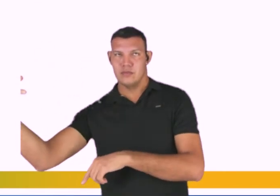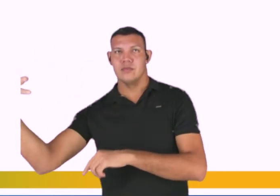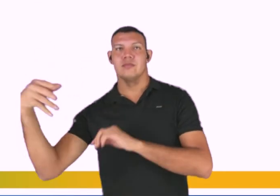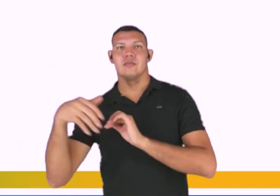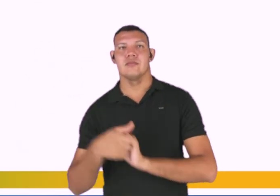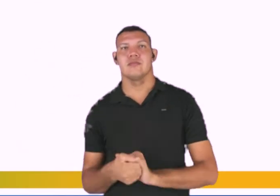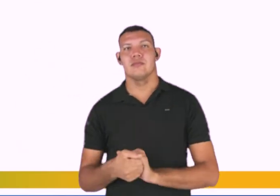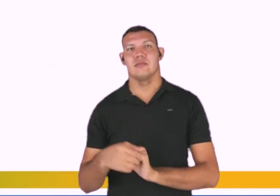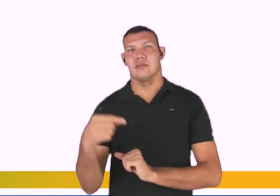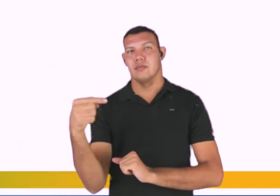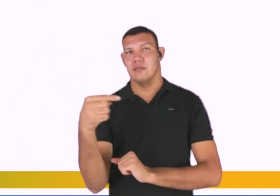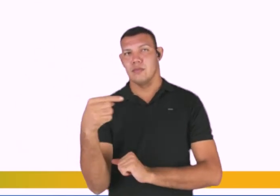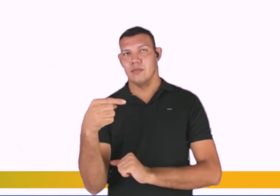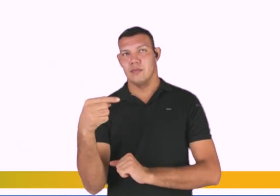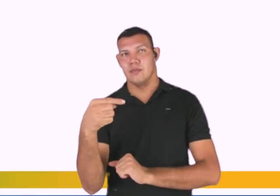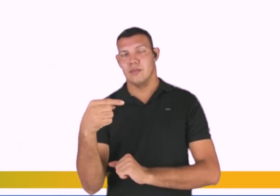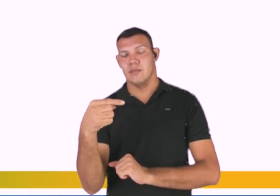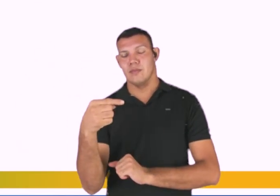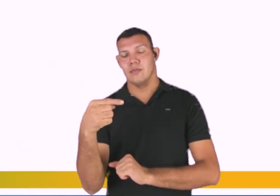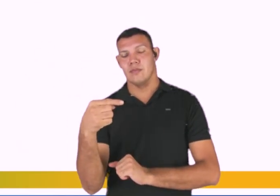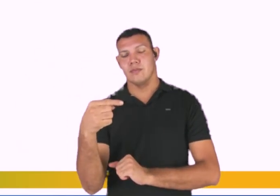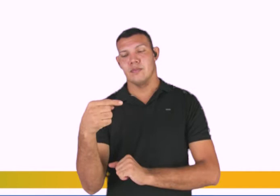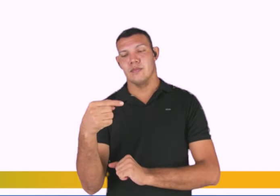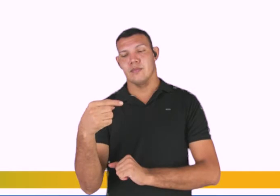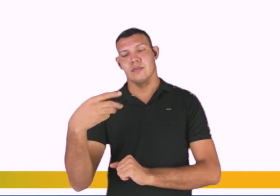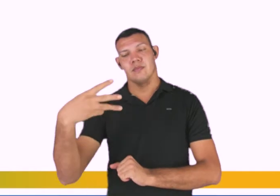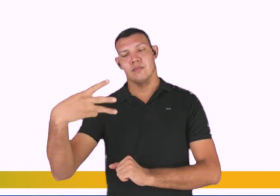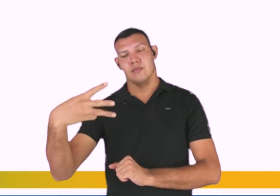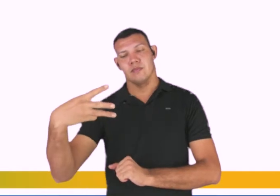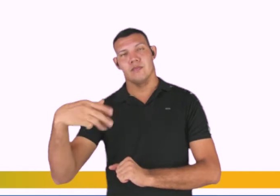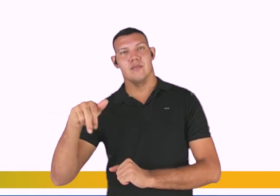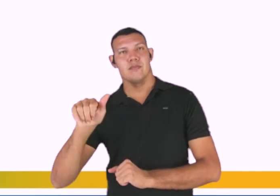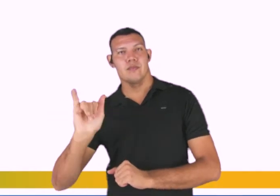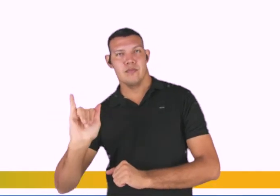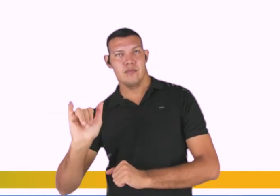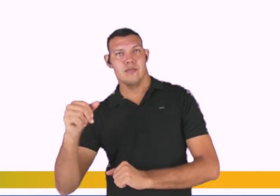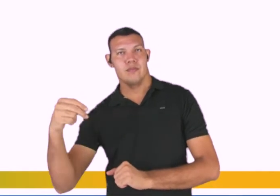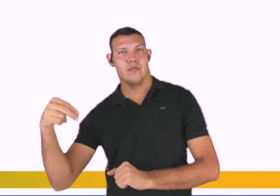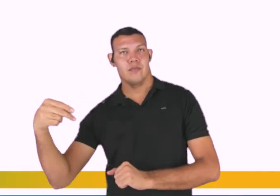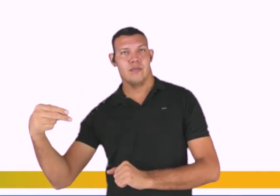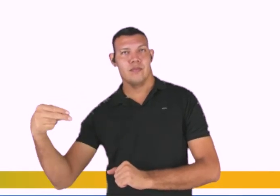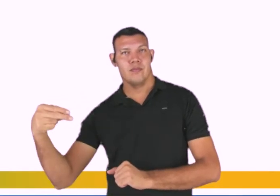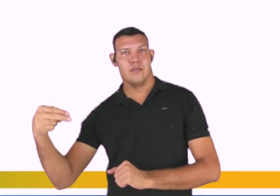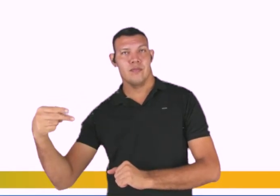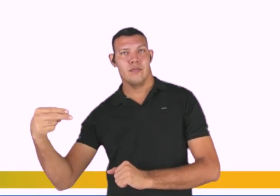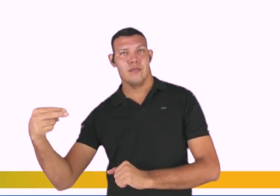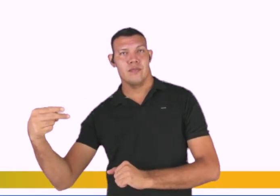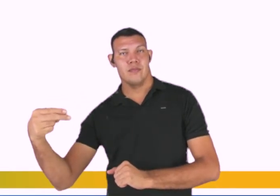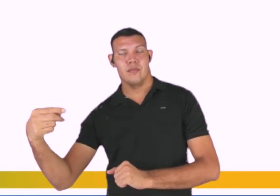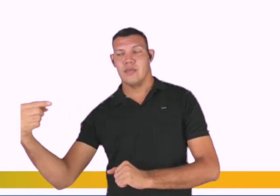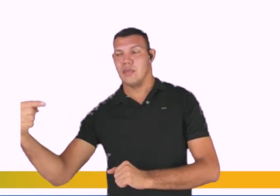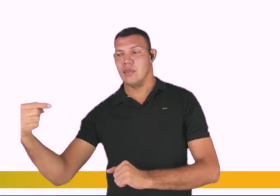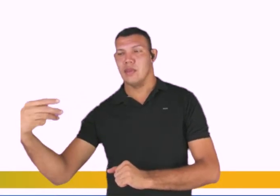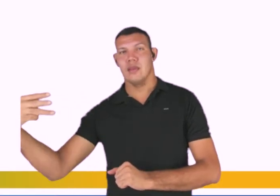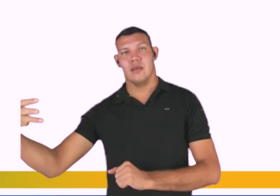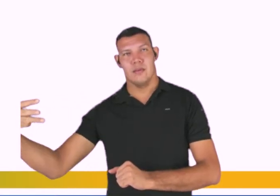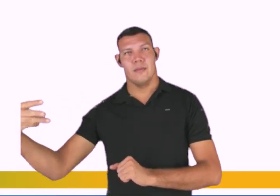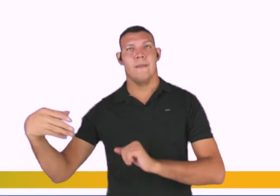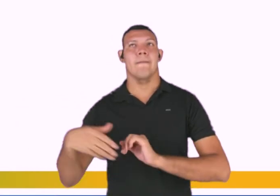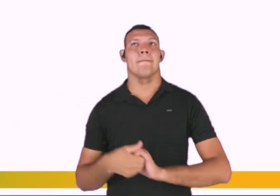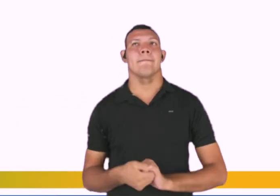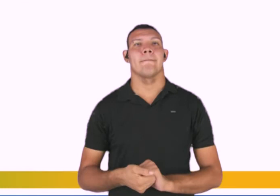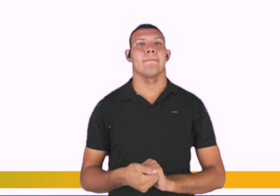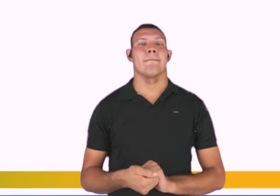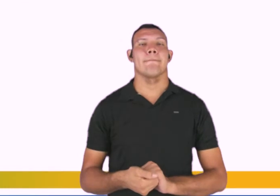a 4. Na segunda equação desse S2, nós teremos menos 3y igual